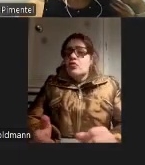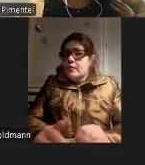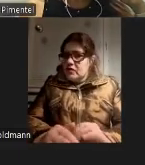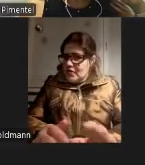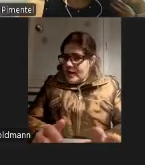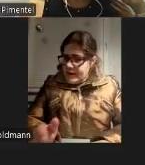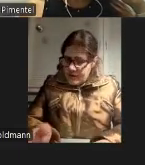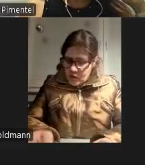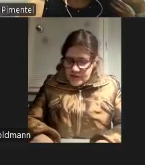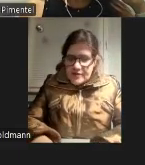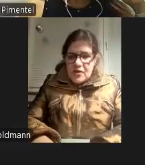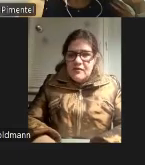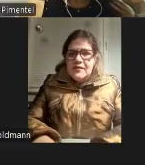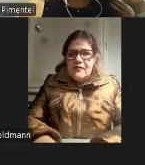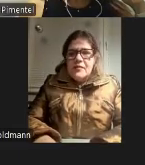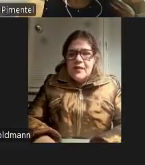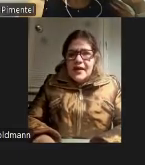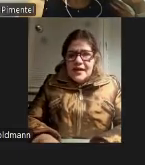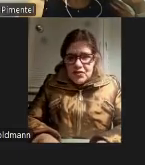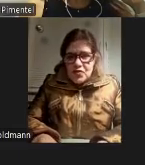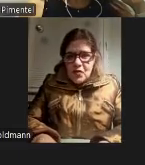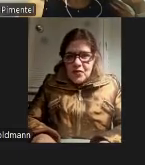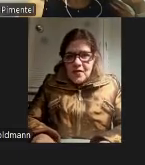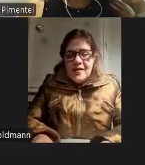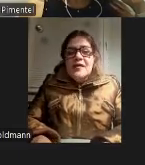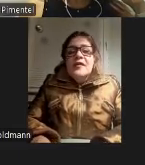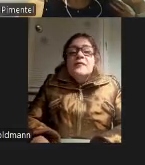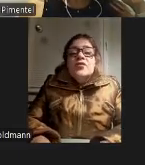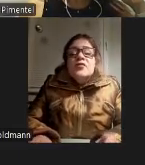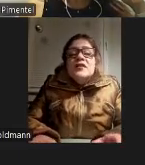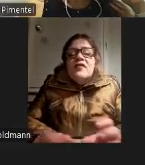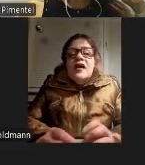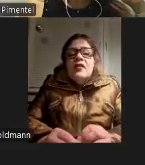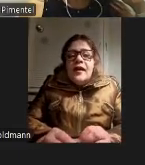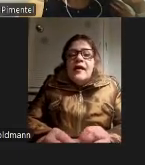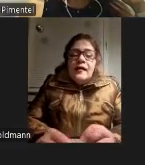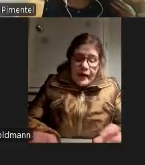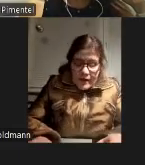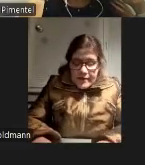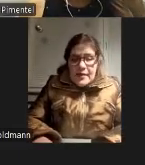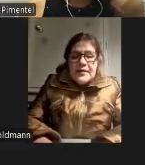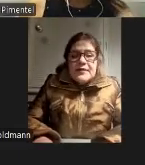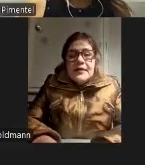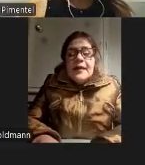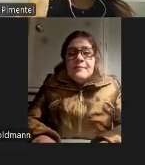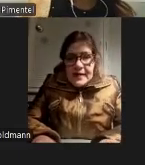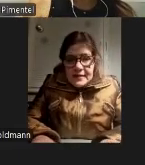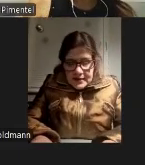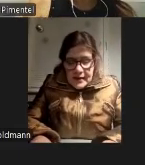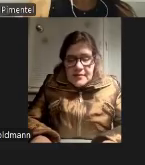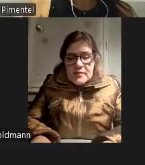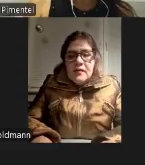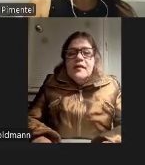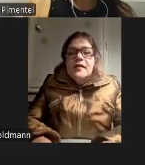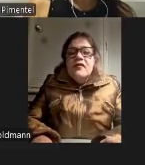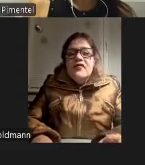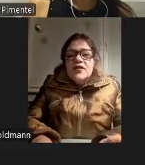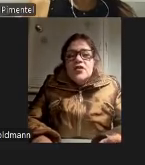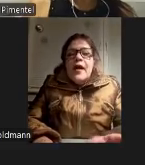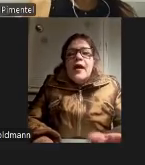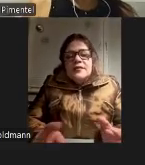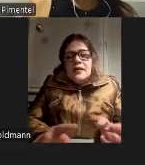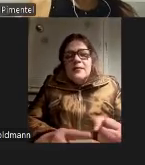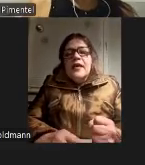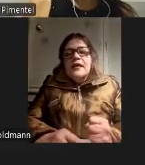paciente, descobriu já que a coisa já não estava bem naquele sono, mas quando você vai olhar, eu quero saber se tem demência, né? Isso, então